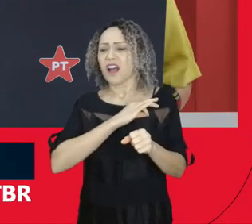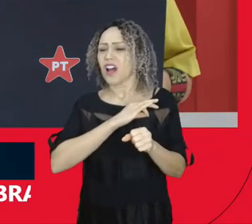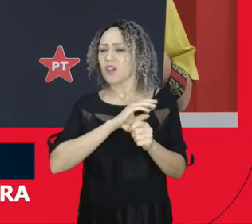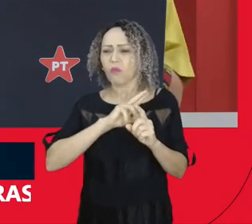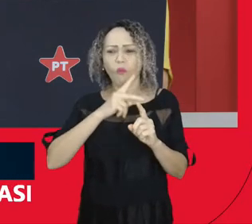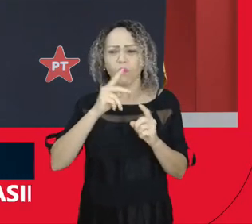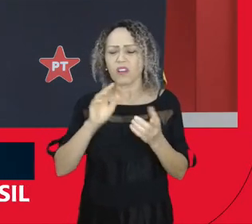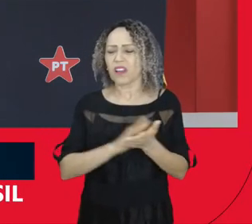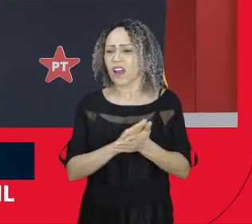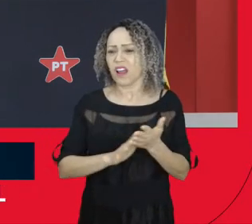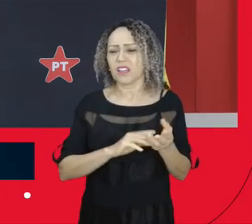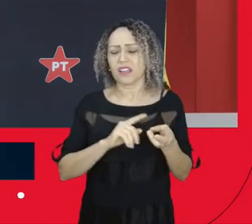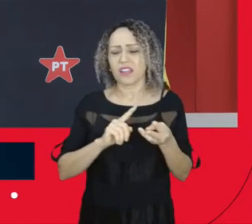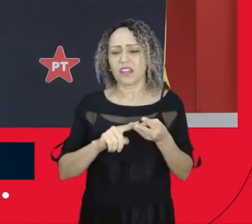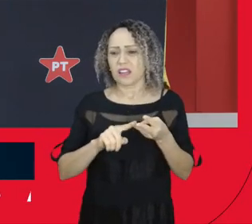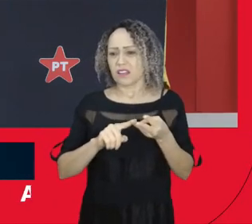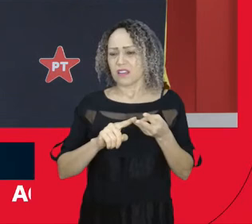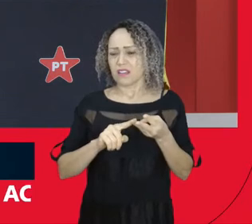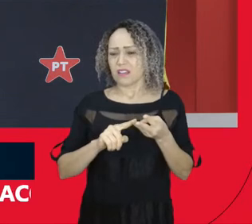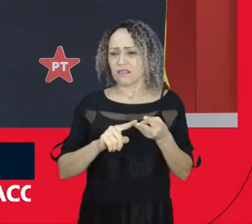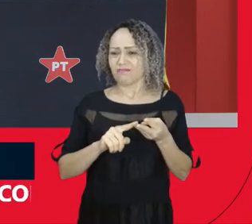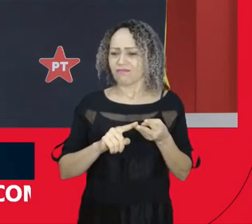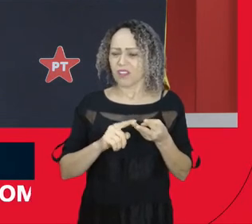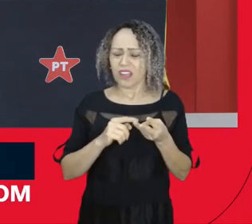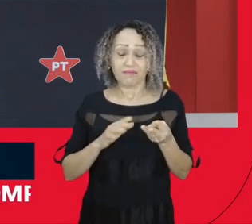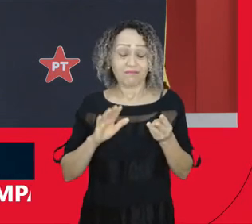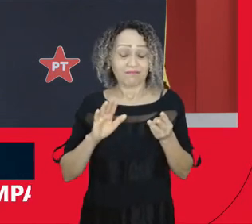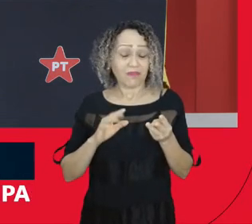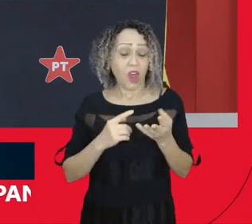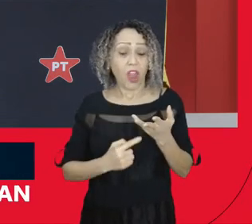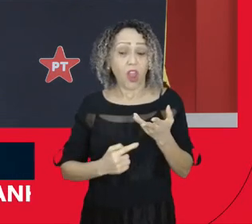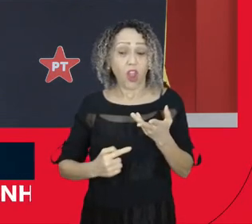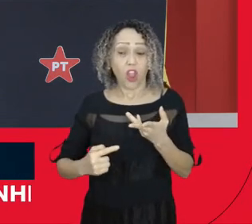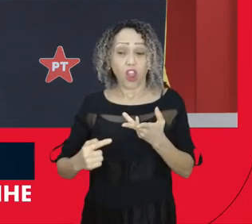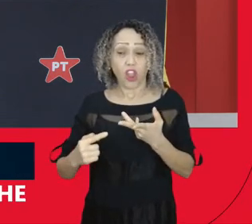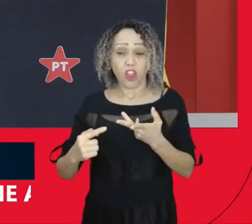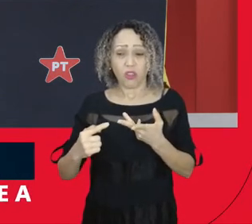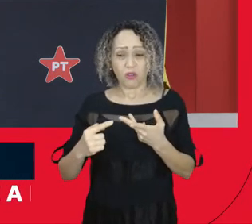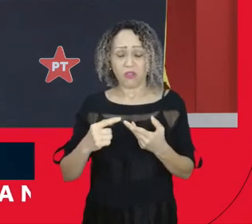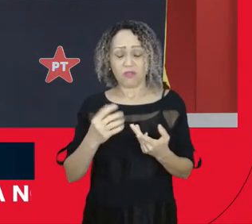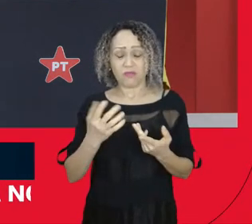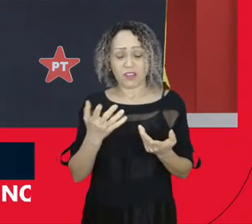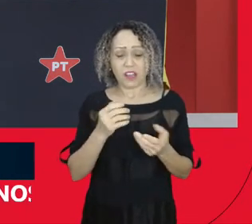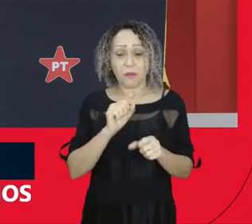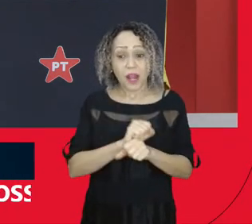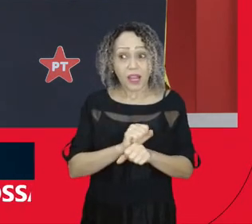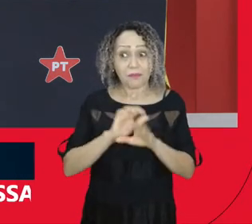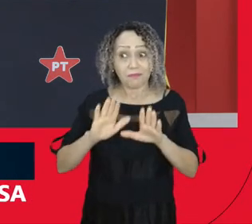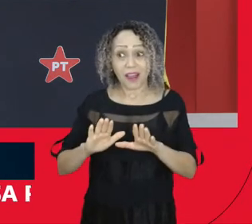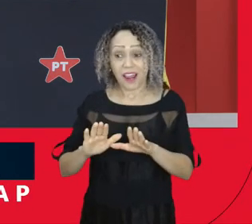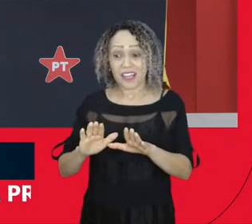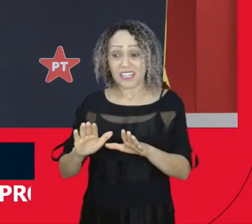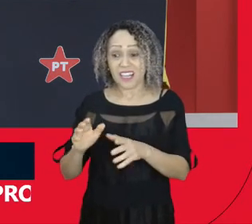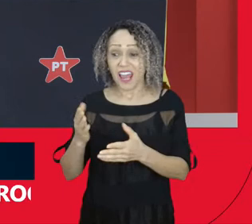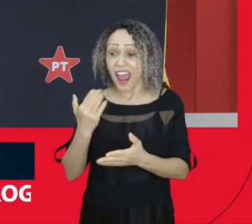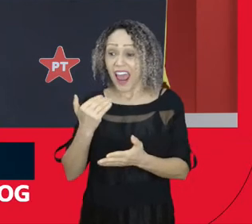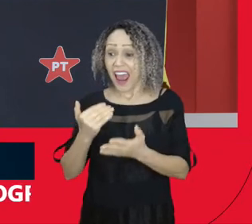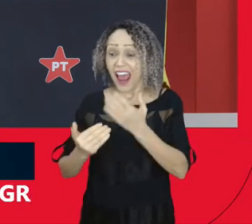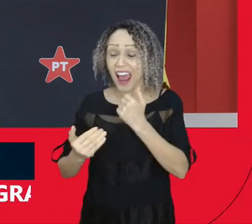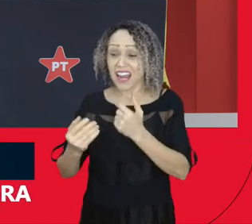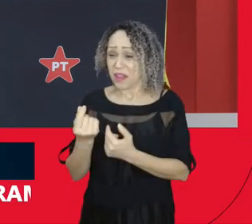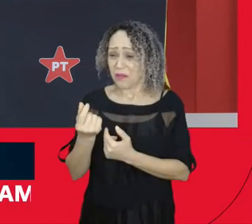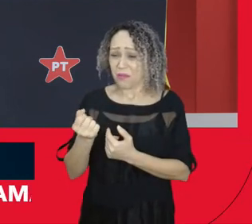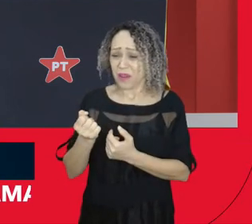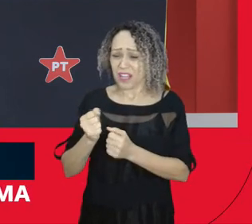política pública destruída e o preço dos alimentos disparando. Uhum. Né? Então, não é só que ficou congelado,